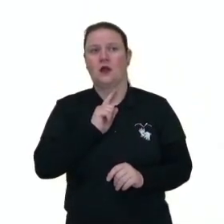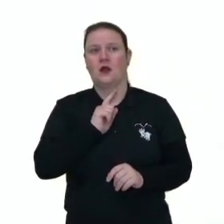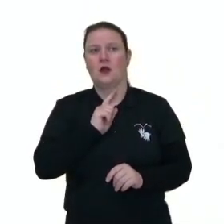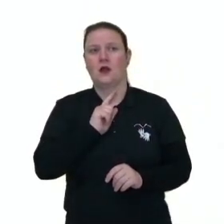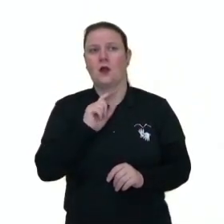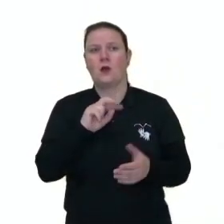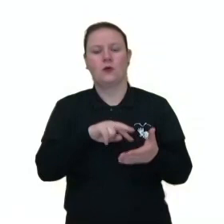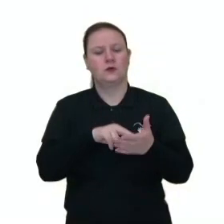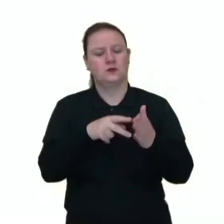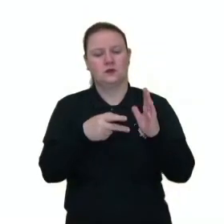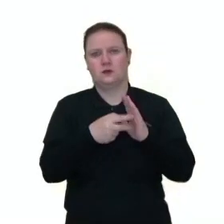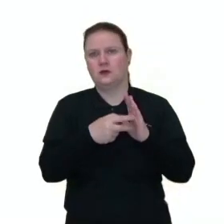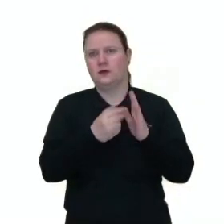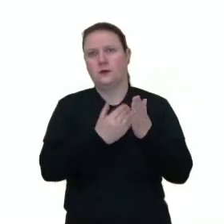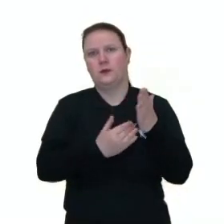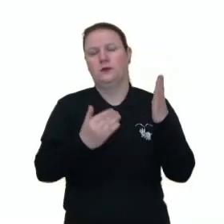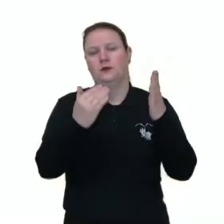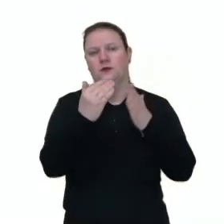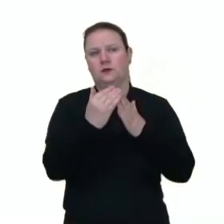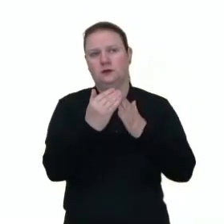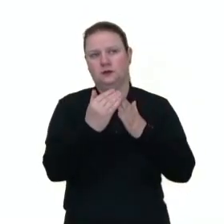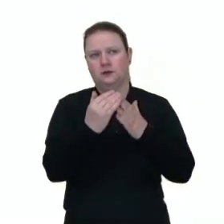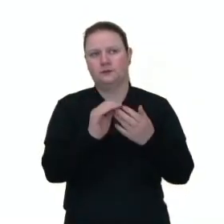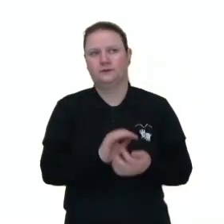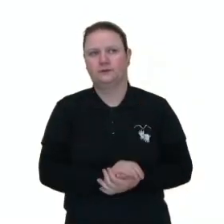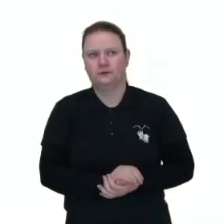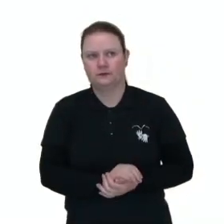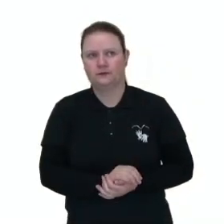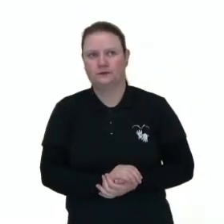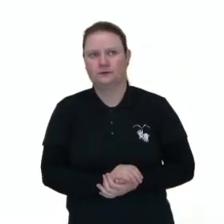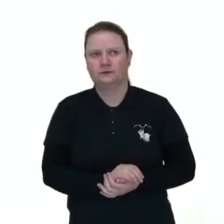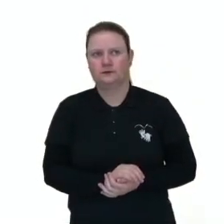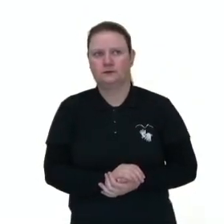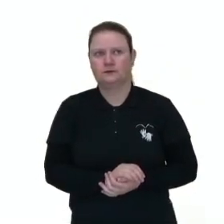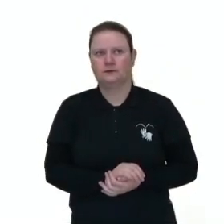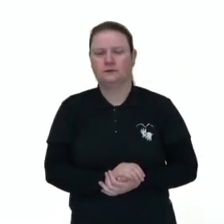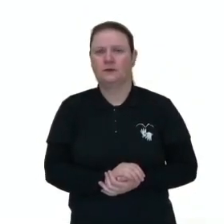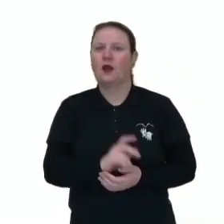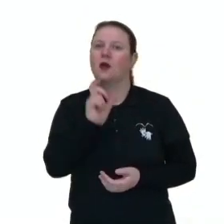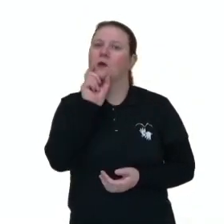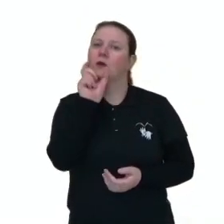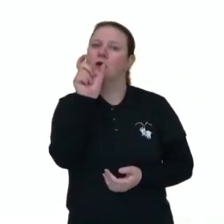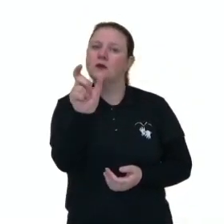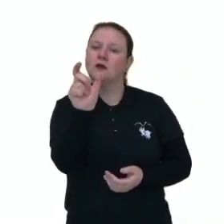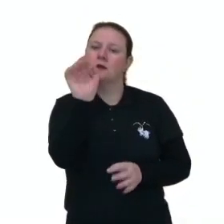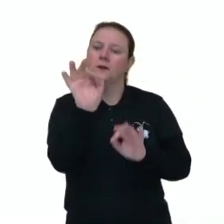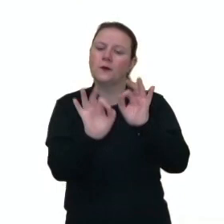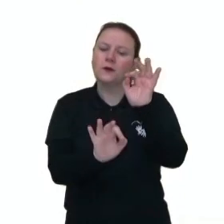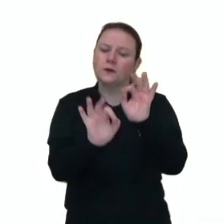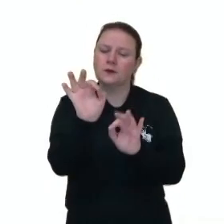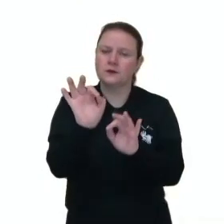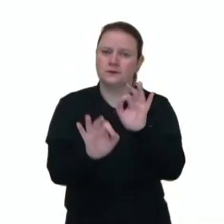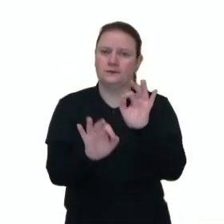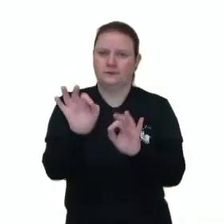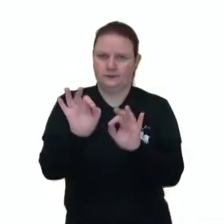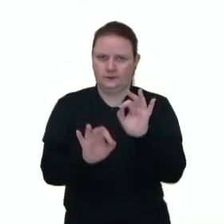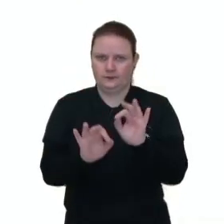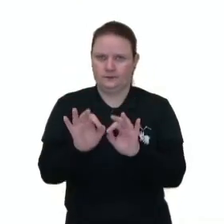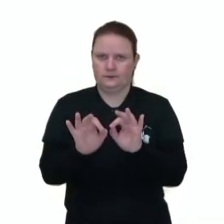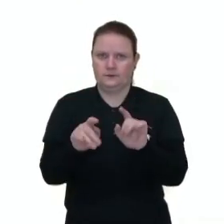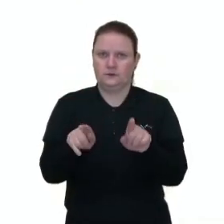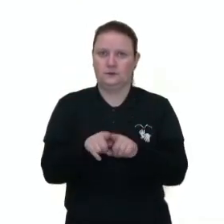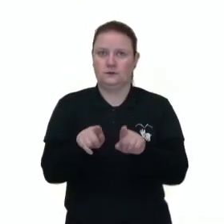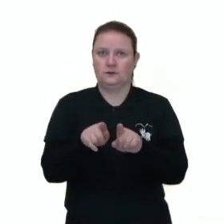maior significado, né? Dentro dessas duas? Seria a palavra programação. Portanto, programação forma o